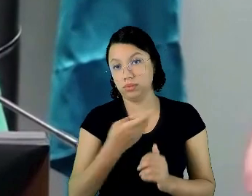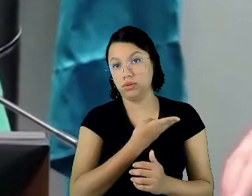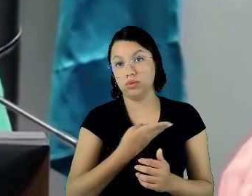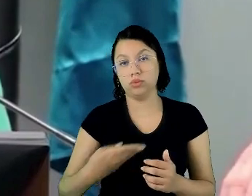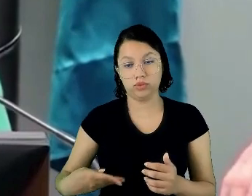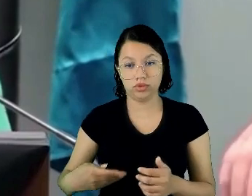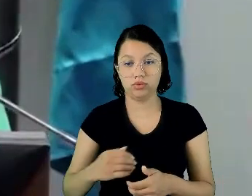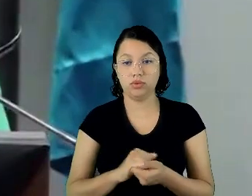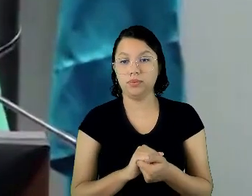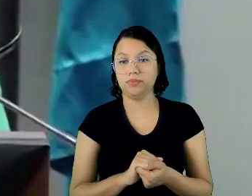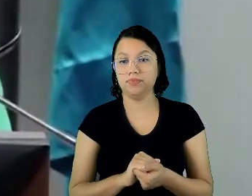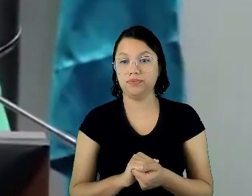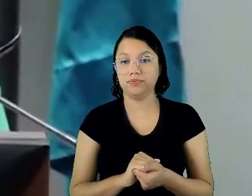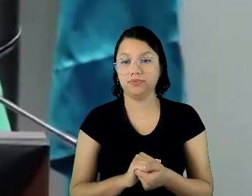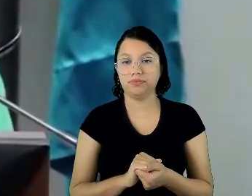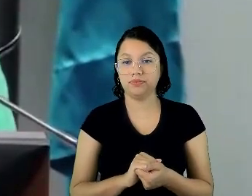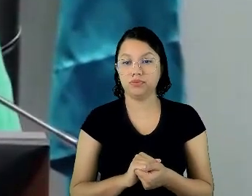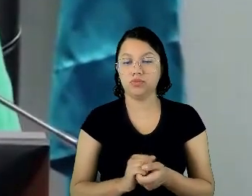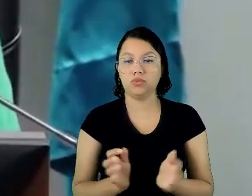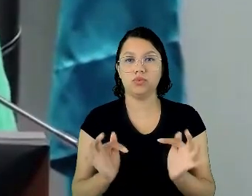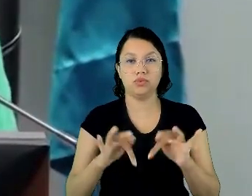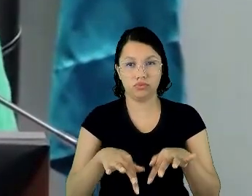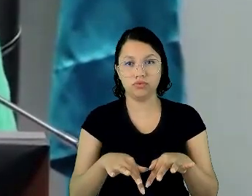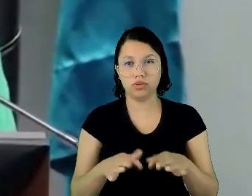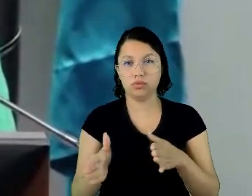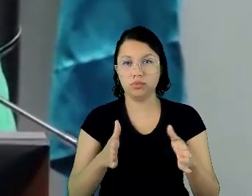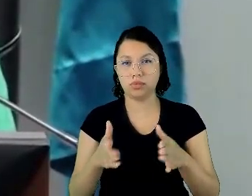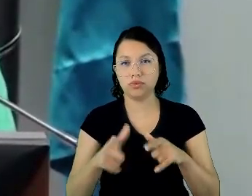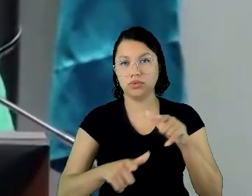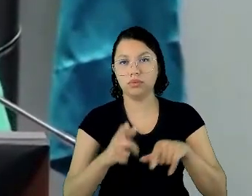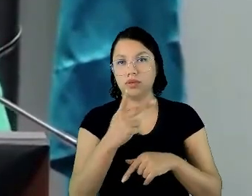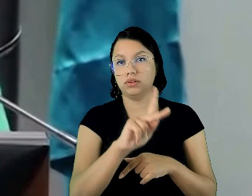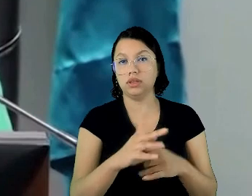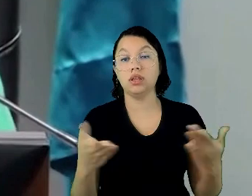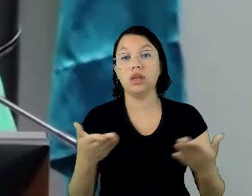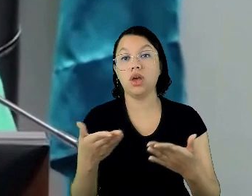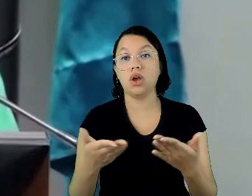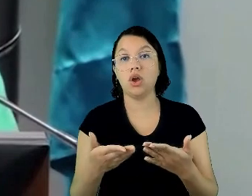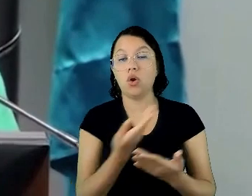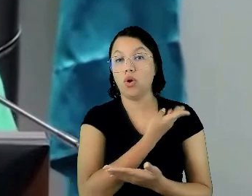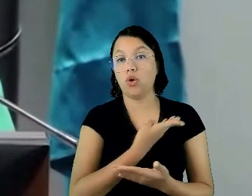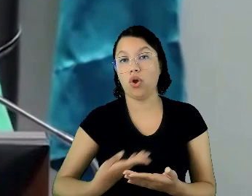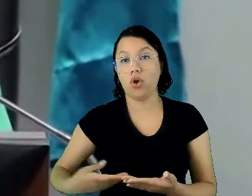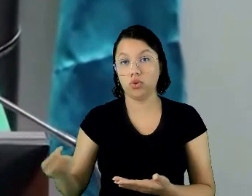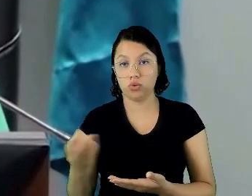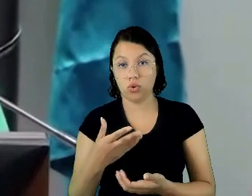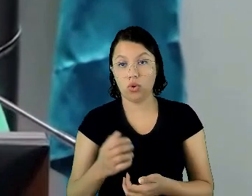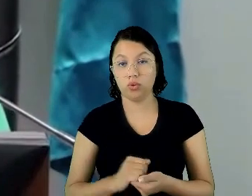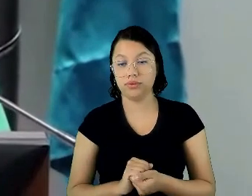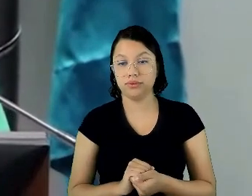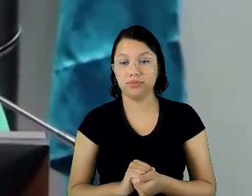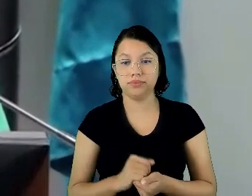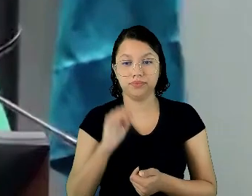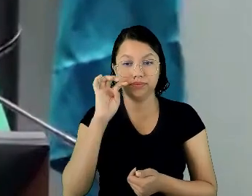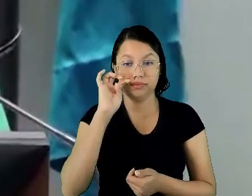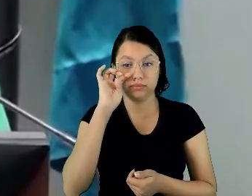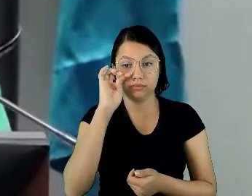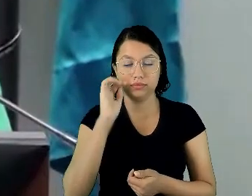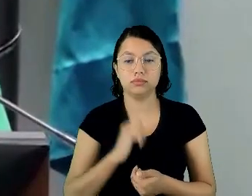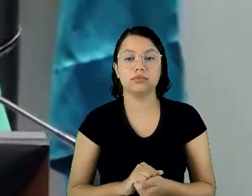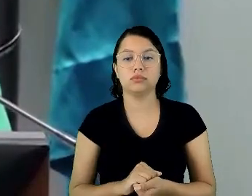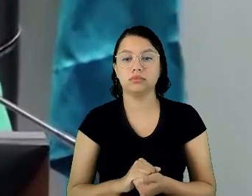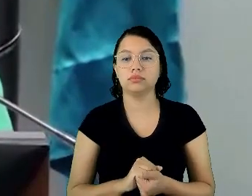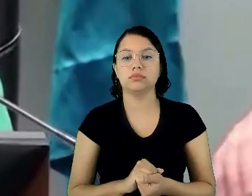mandato, e depois com o atual governador, o Riedel. E aí,